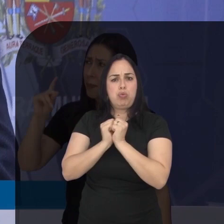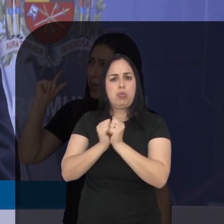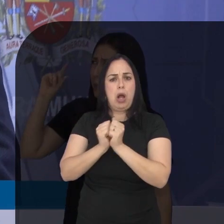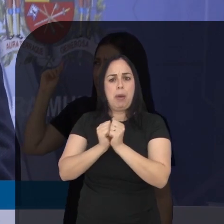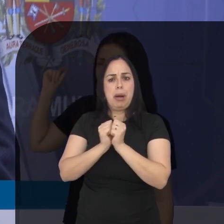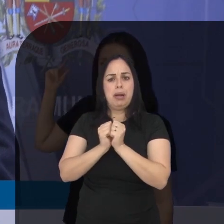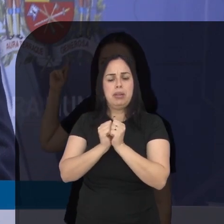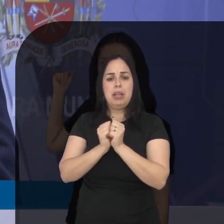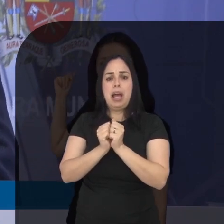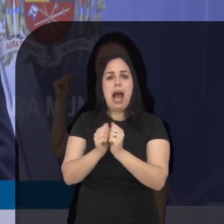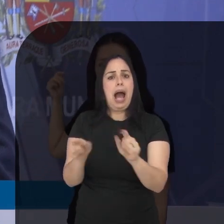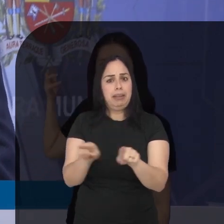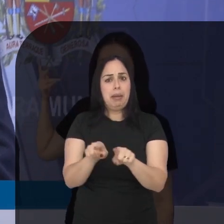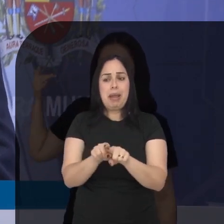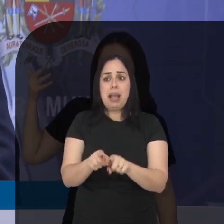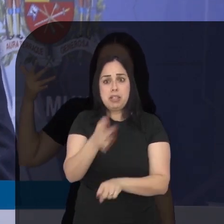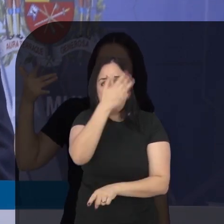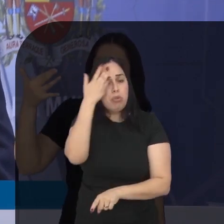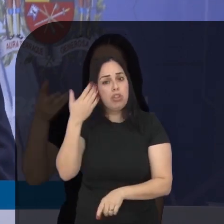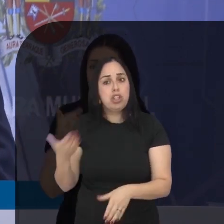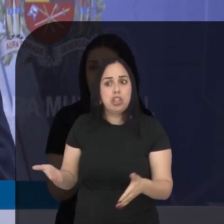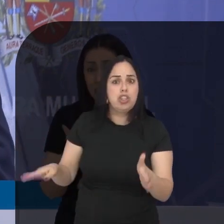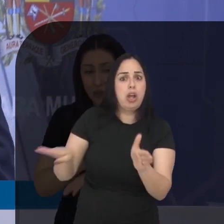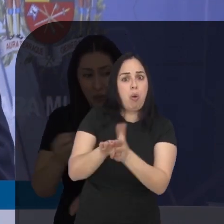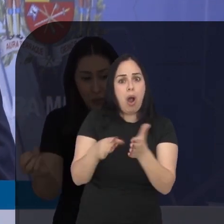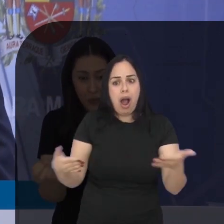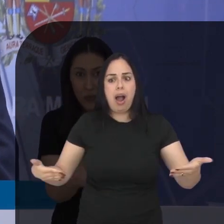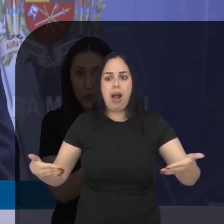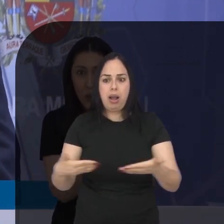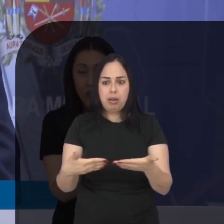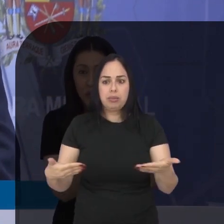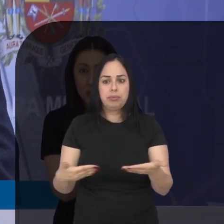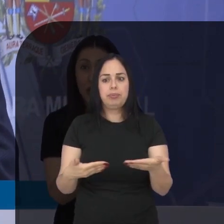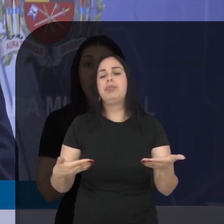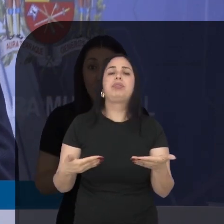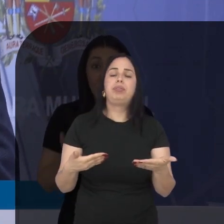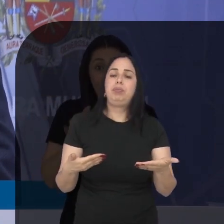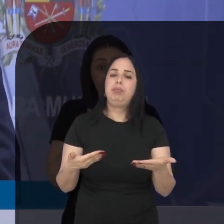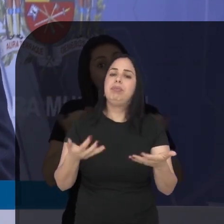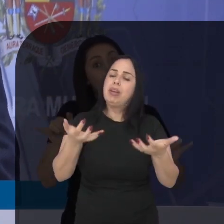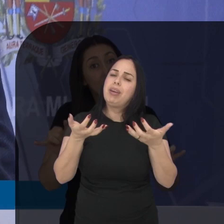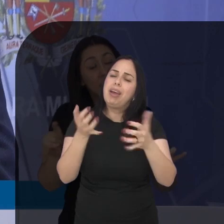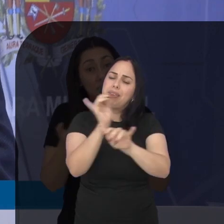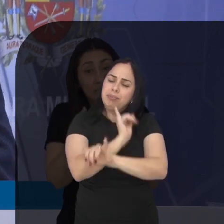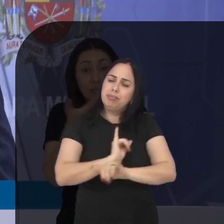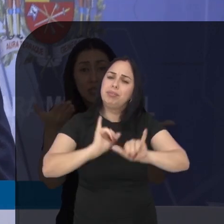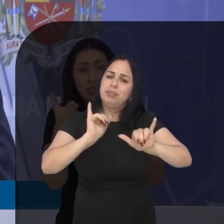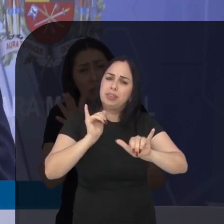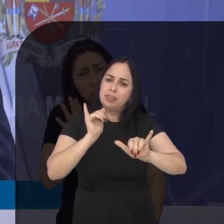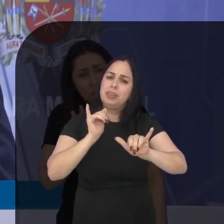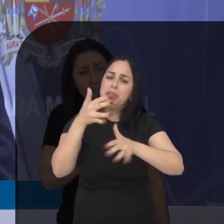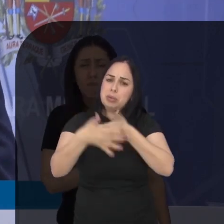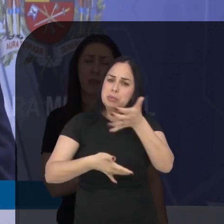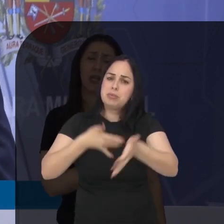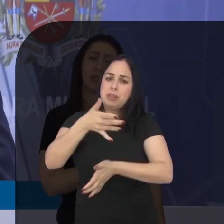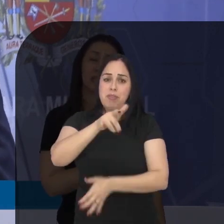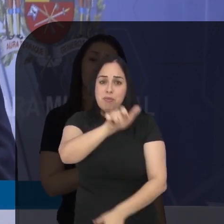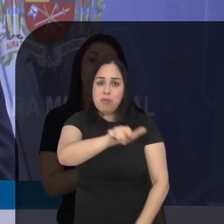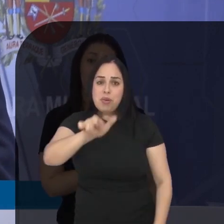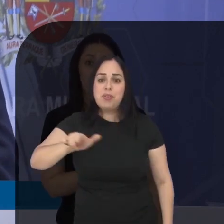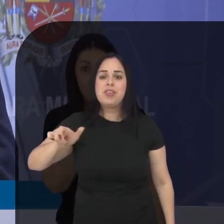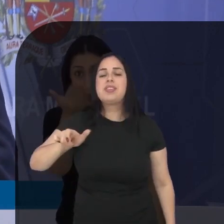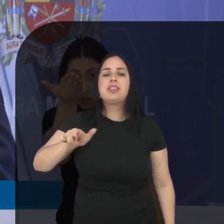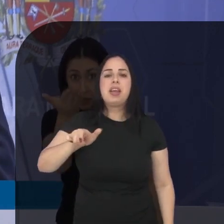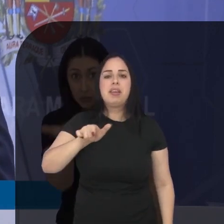conosco, ao mais novo, quero dizer para você, querido, querida do Senhor, você